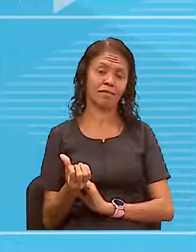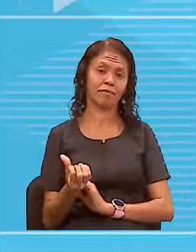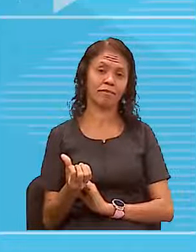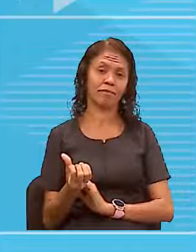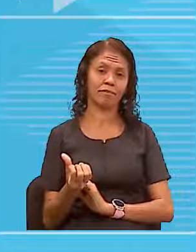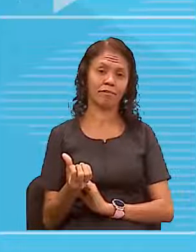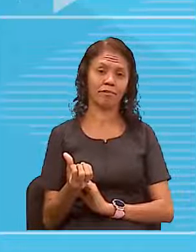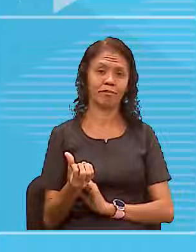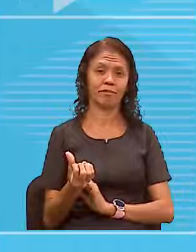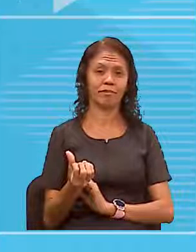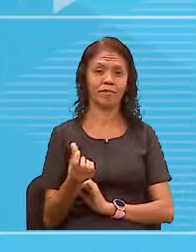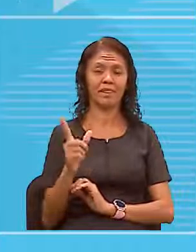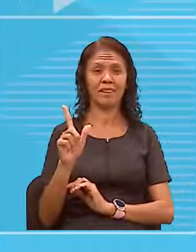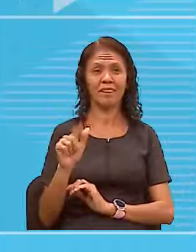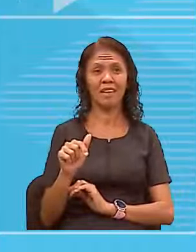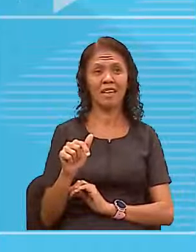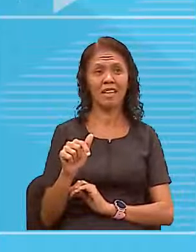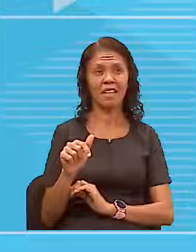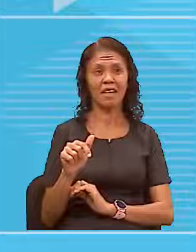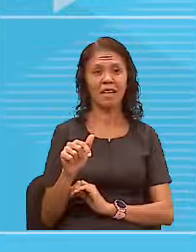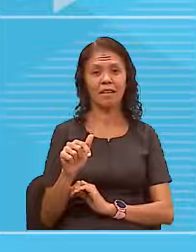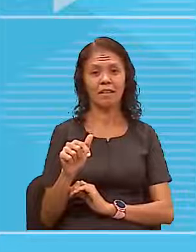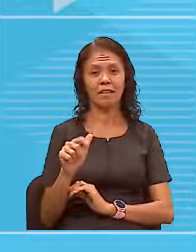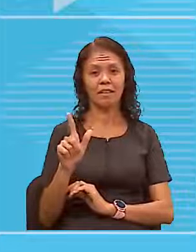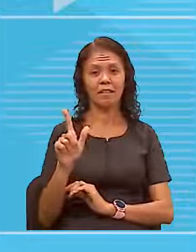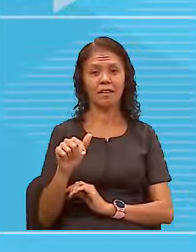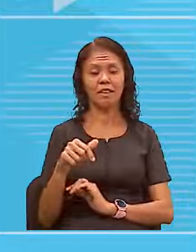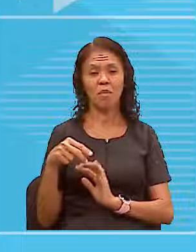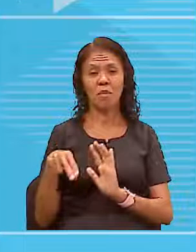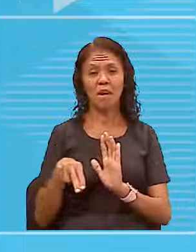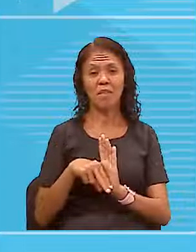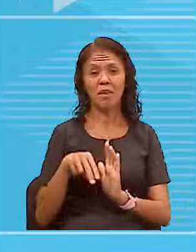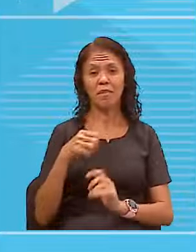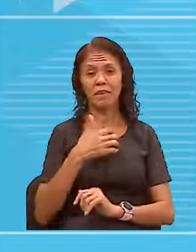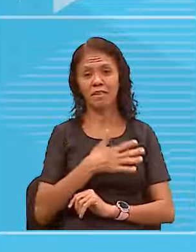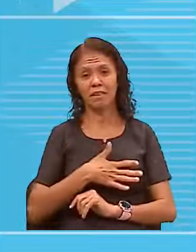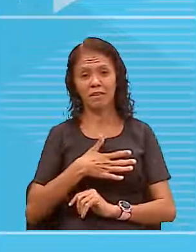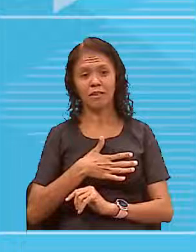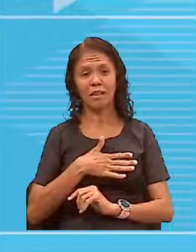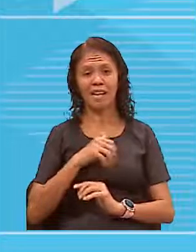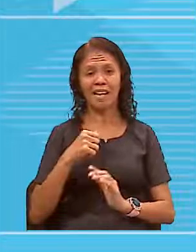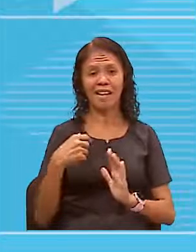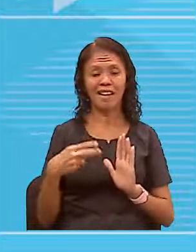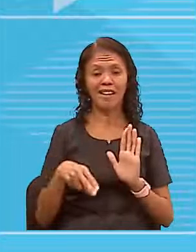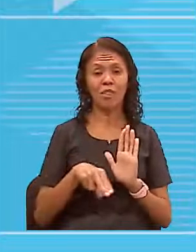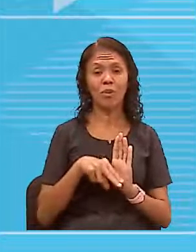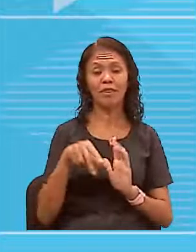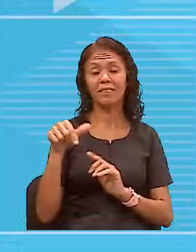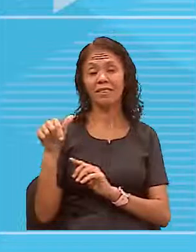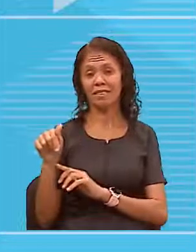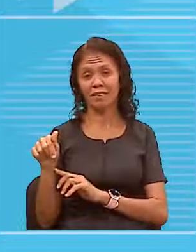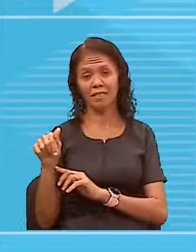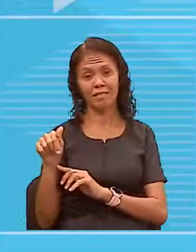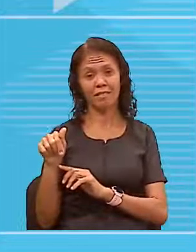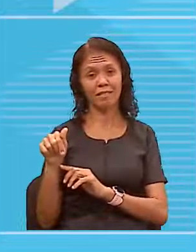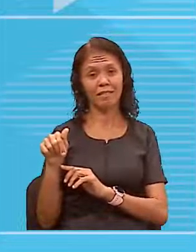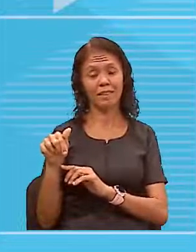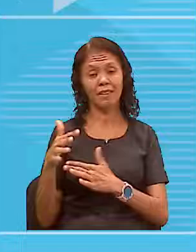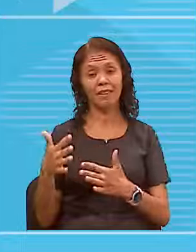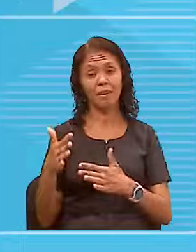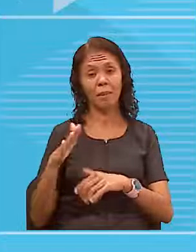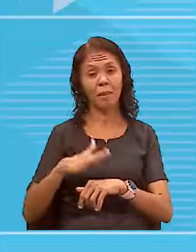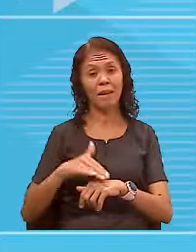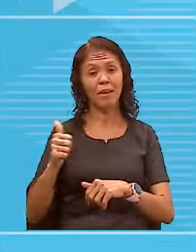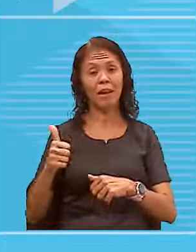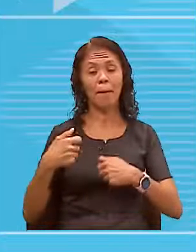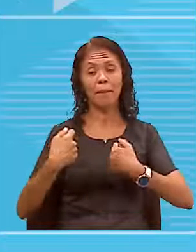coeficiente, um índice satisfatório aqui na escola é de 7, gente. Vamos melhorar. O que